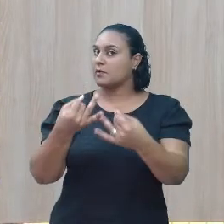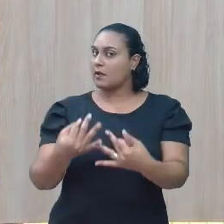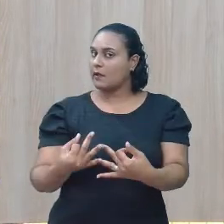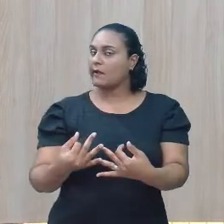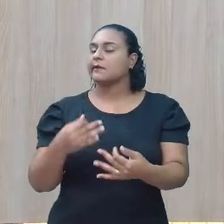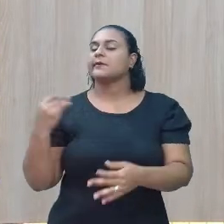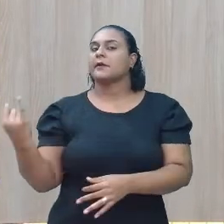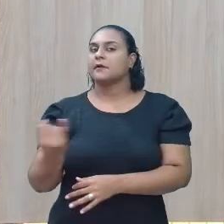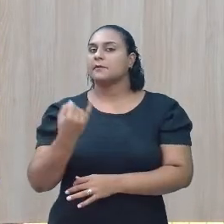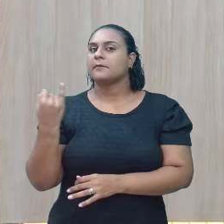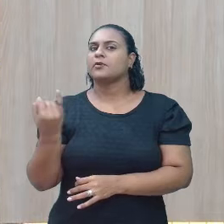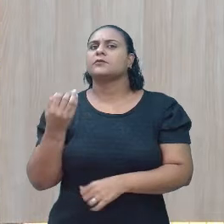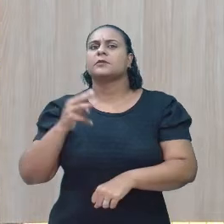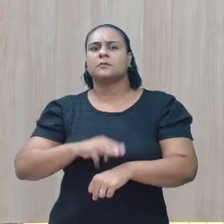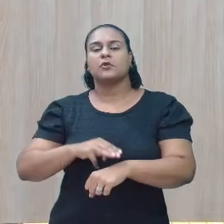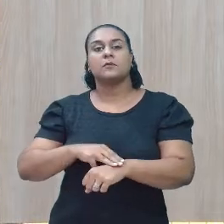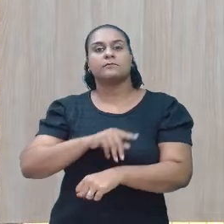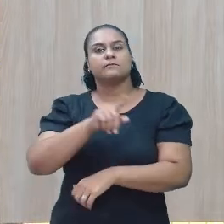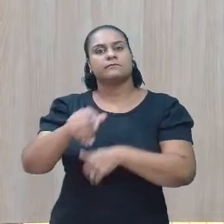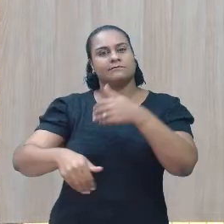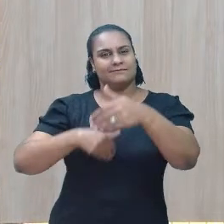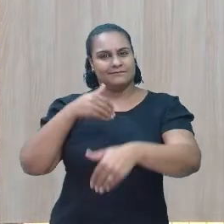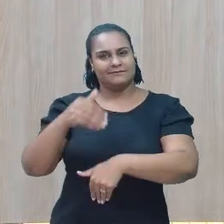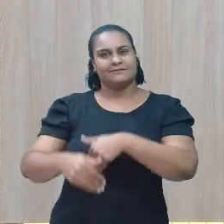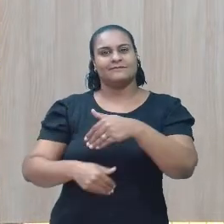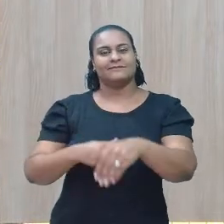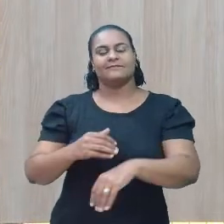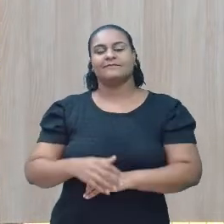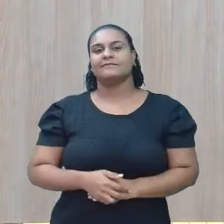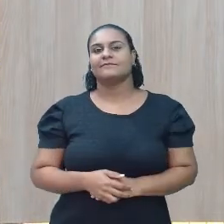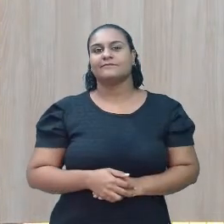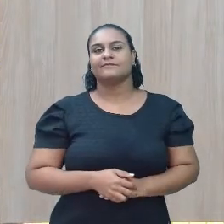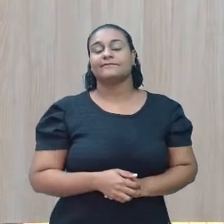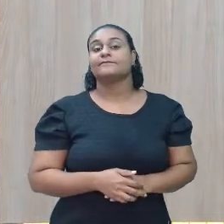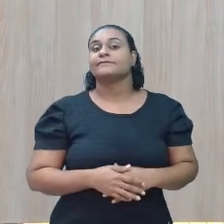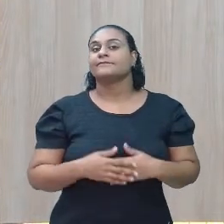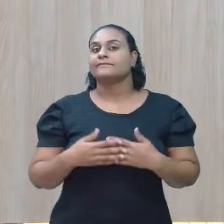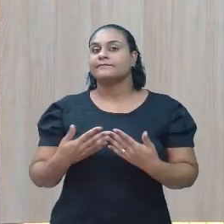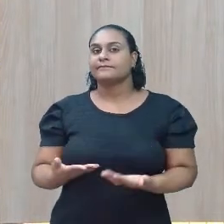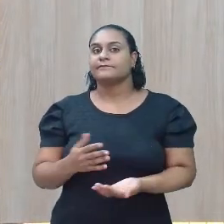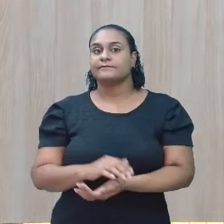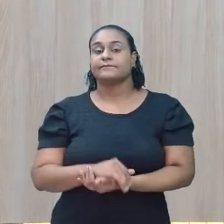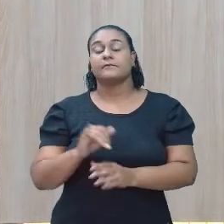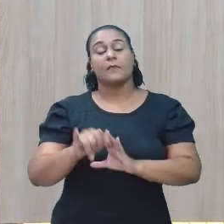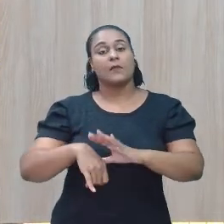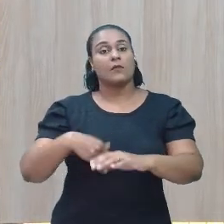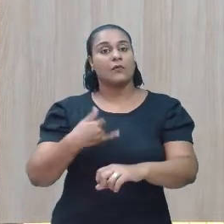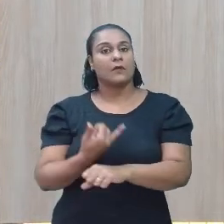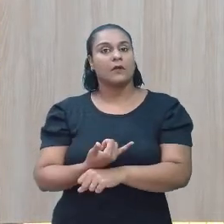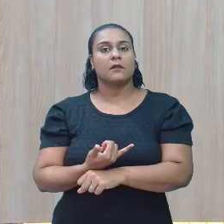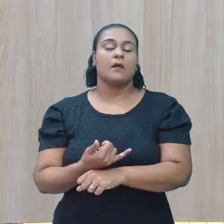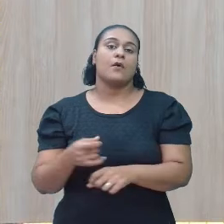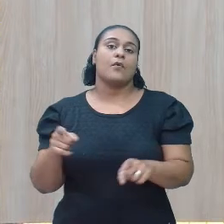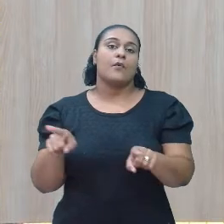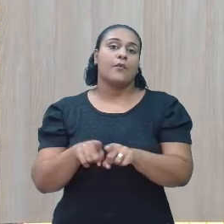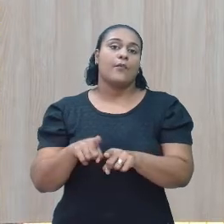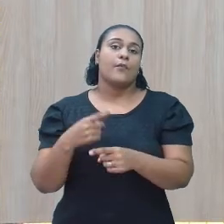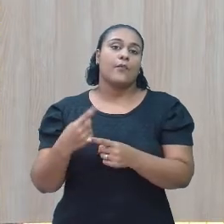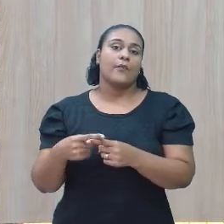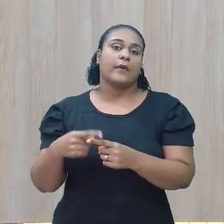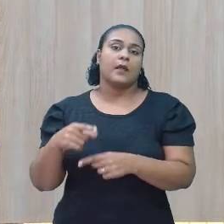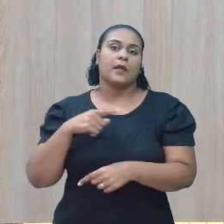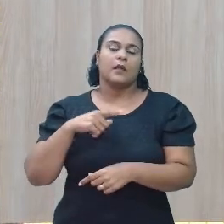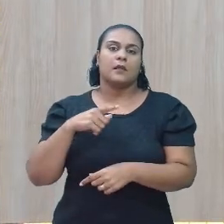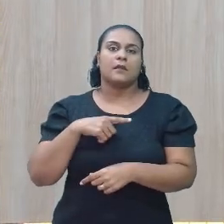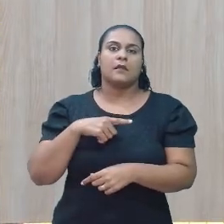muito importante que nesse momento vocês participem lá, tá certo? E uma outra coisa lá sobre o nosso canal é que temos uma grande quantidade de